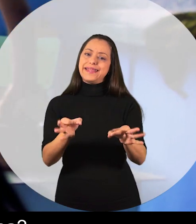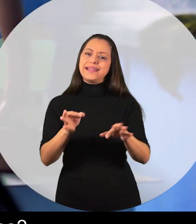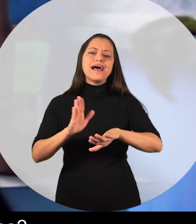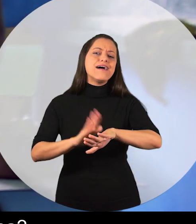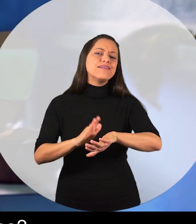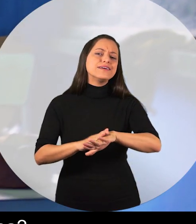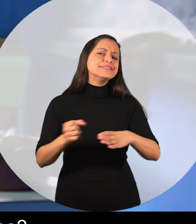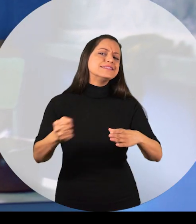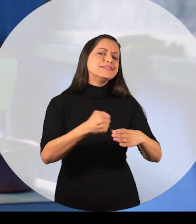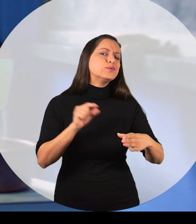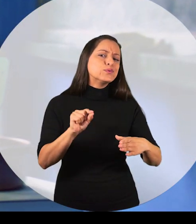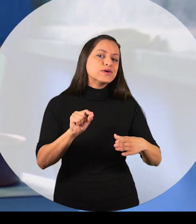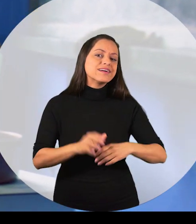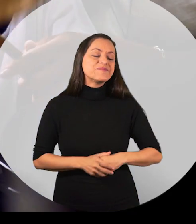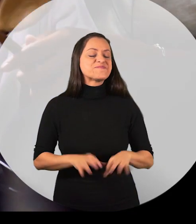gente fazer uma?